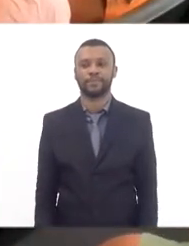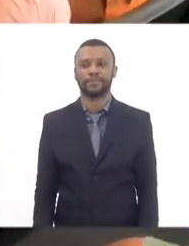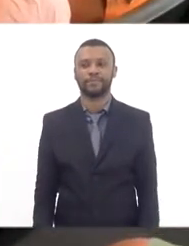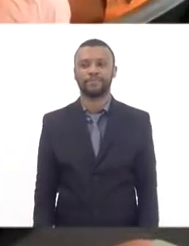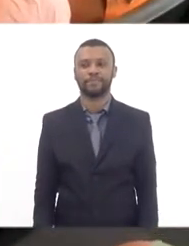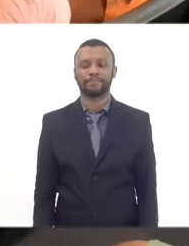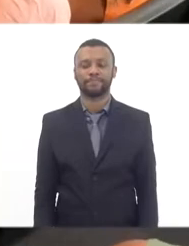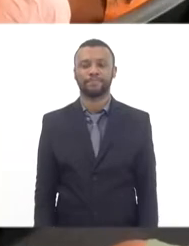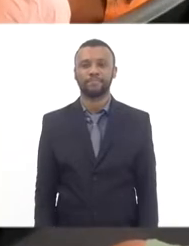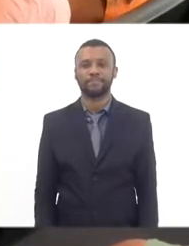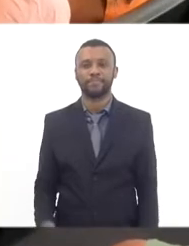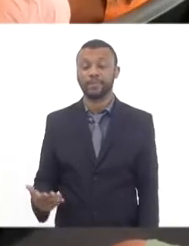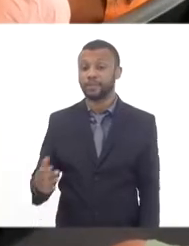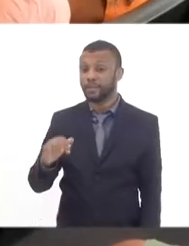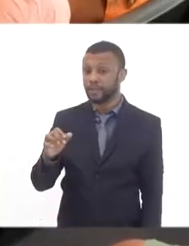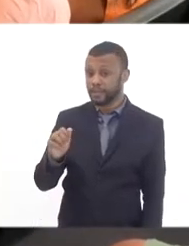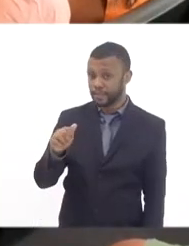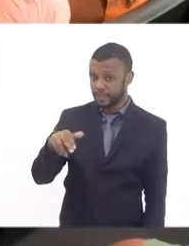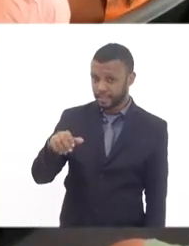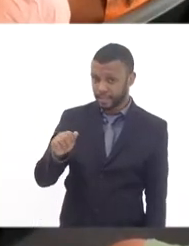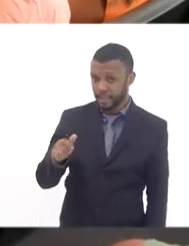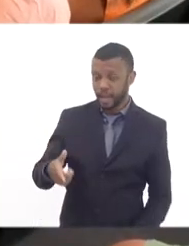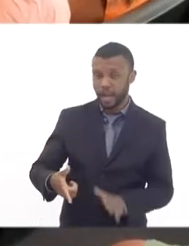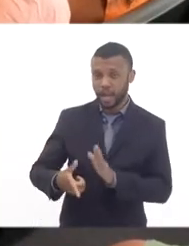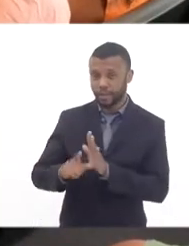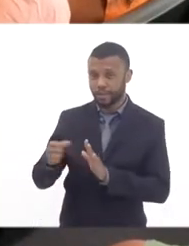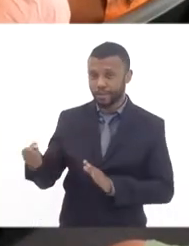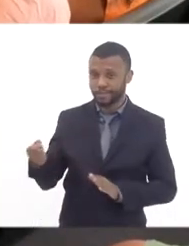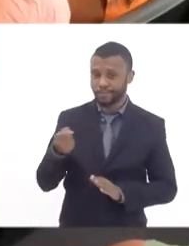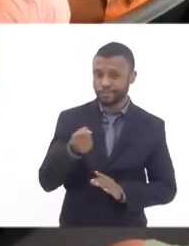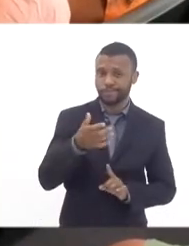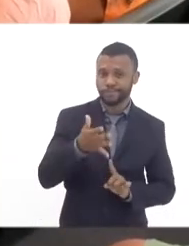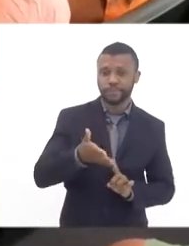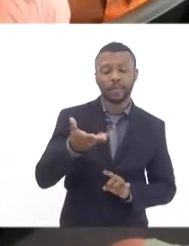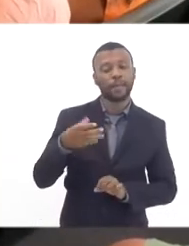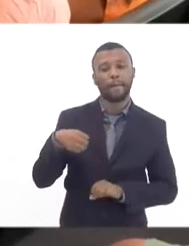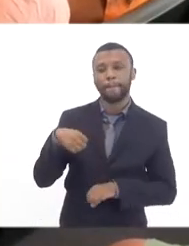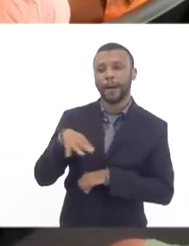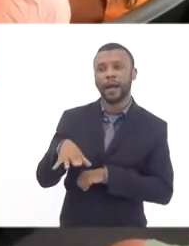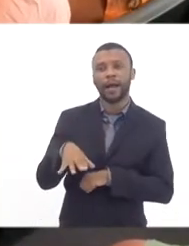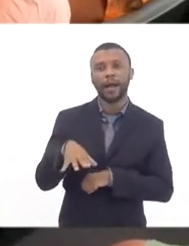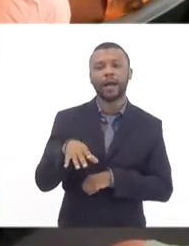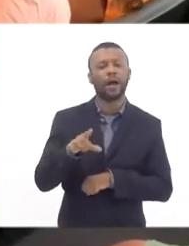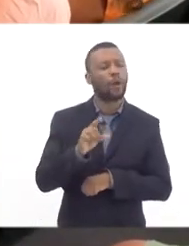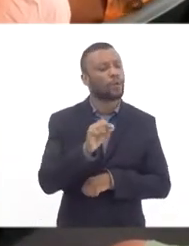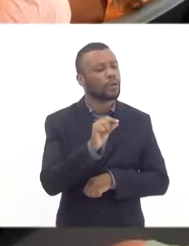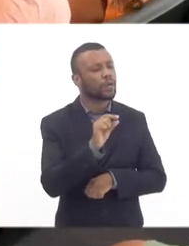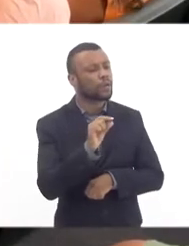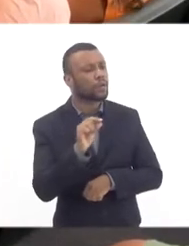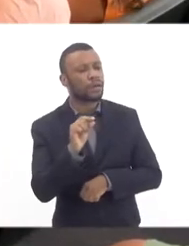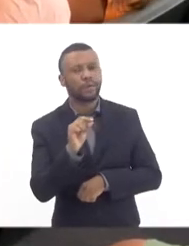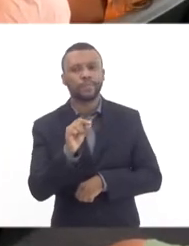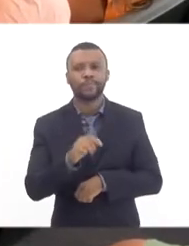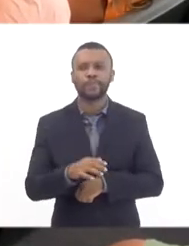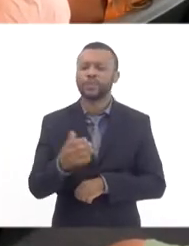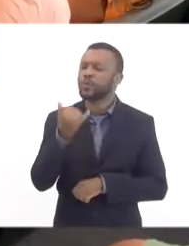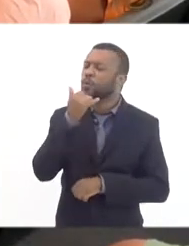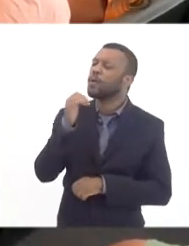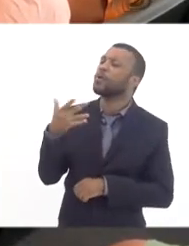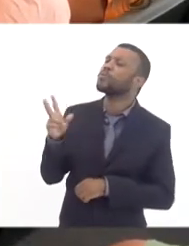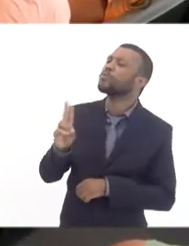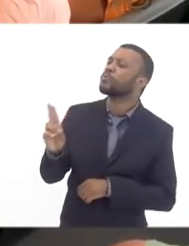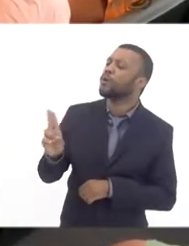Ô, Jana, antes de você passar a palavra, eu gostaria de compartilhar, meu amor. Qual o seu nome, por